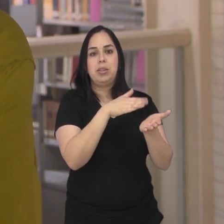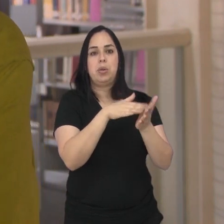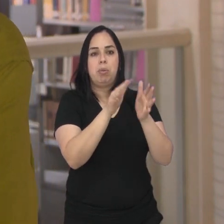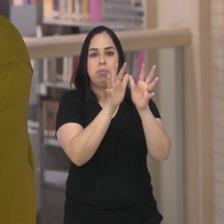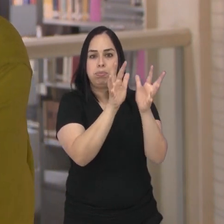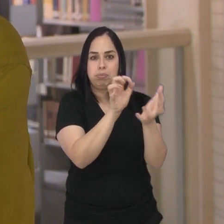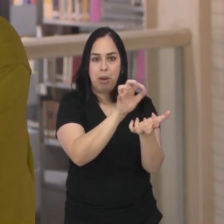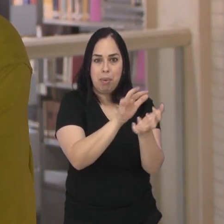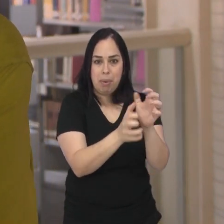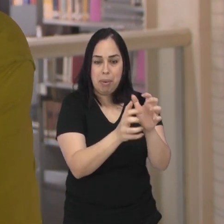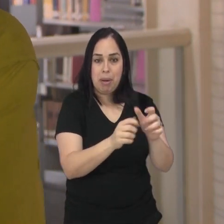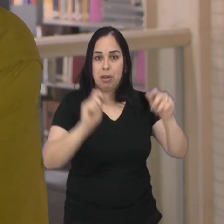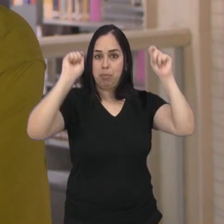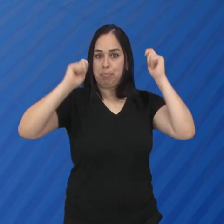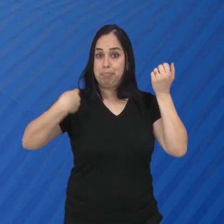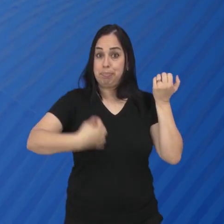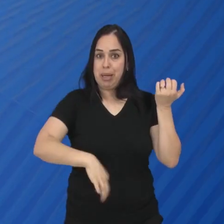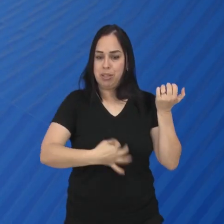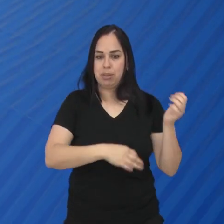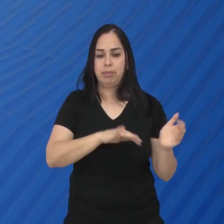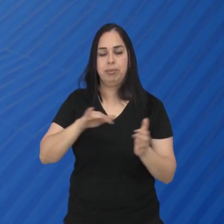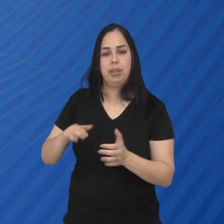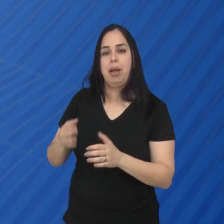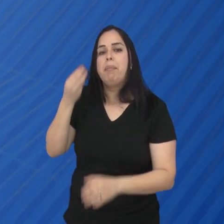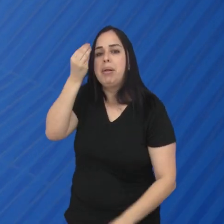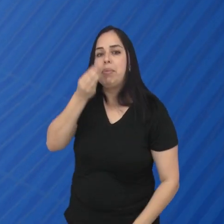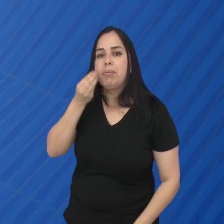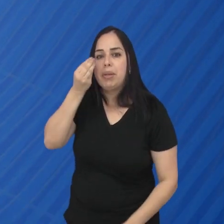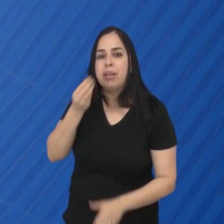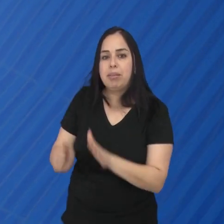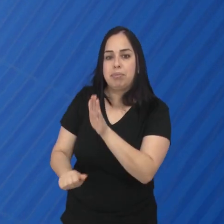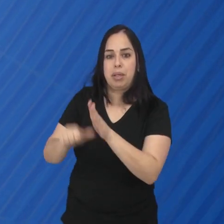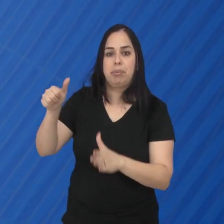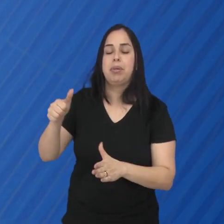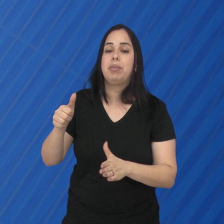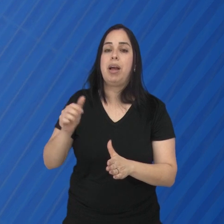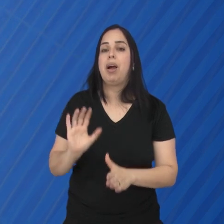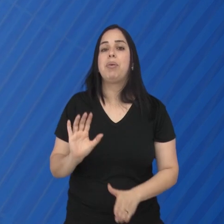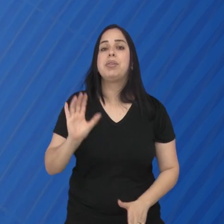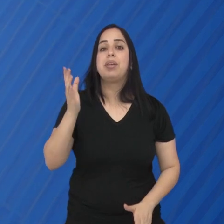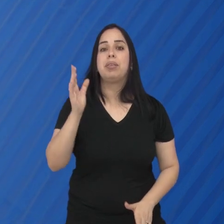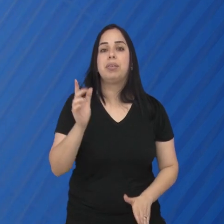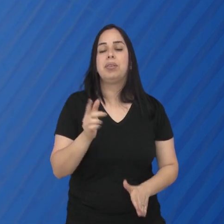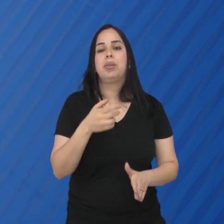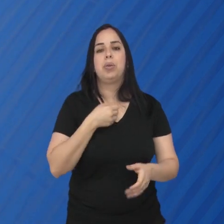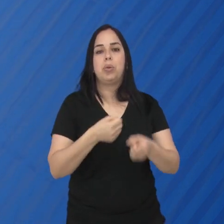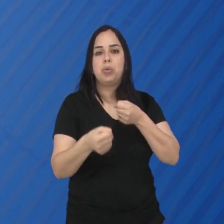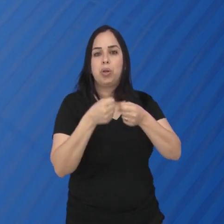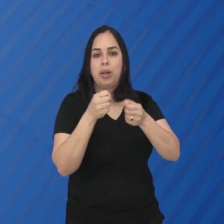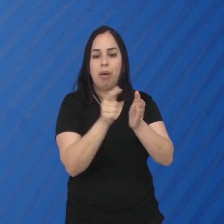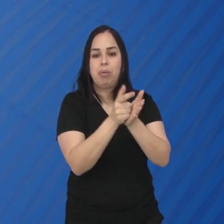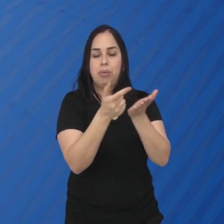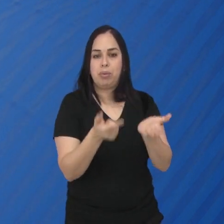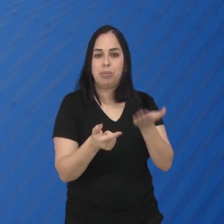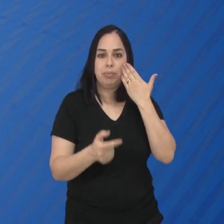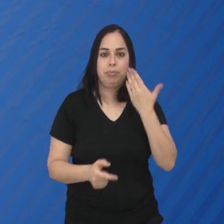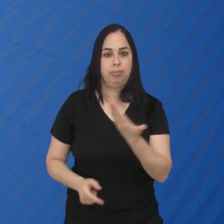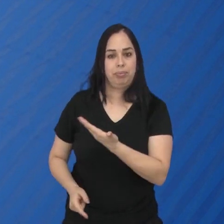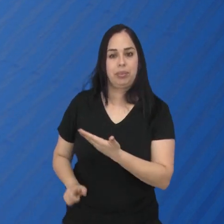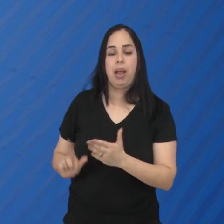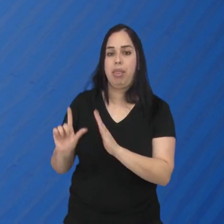dos artistas plásticos mexicanos. A primeira experiência de Cassiano como jornalista aconteceu no jornal Correio